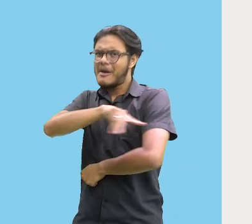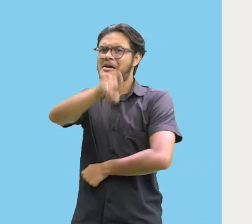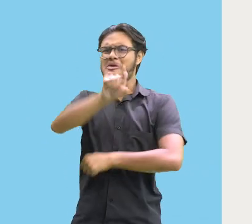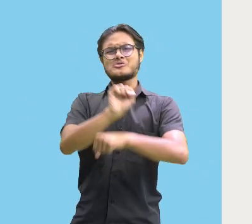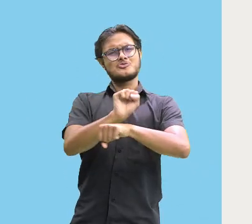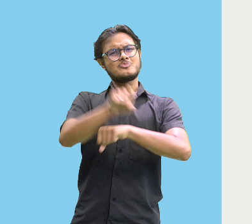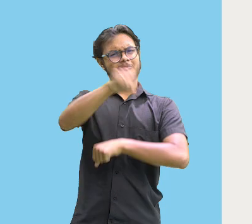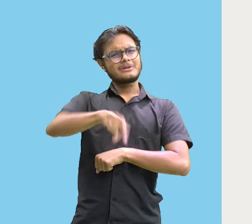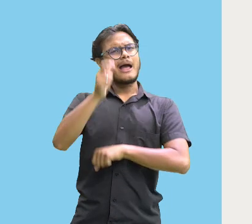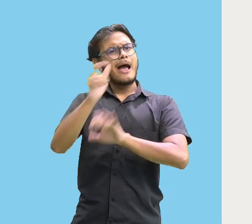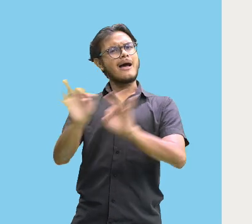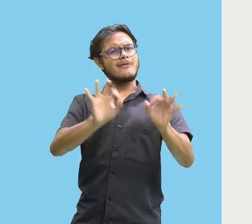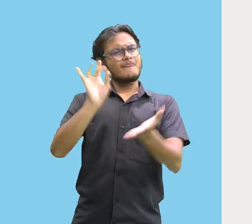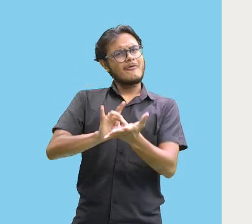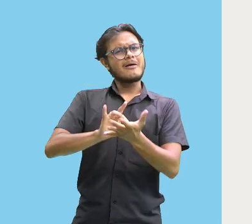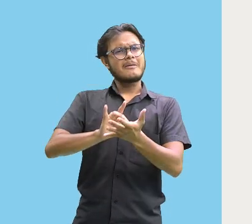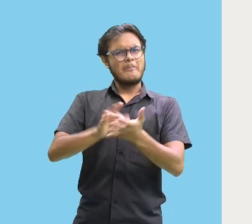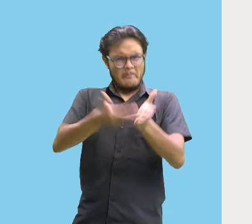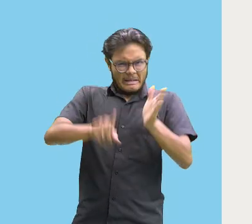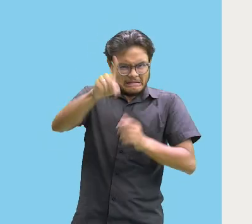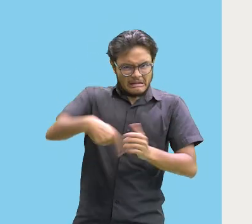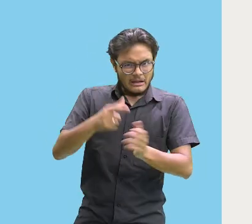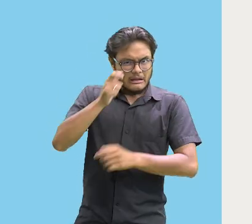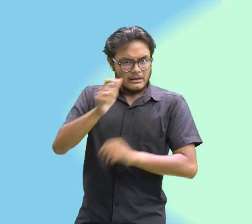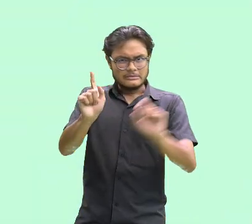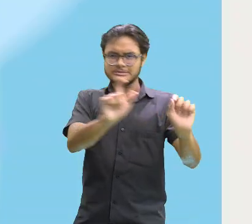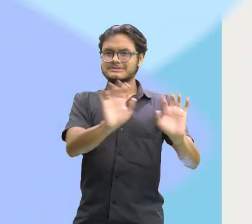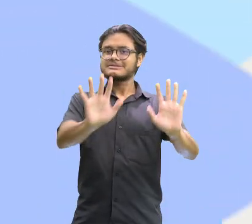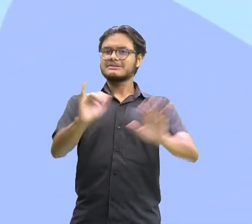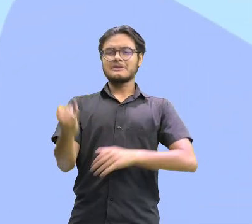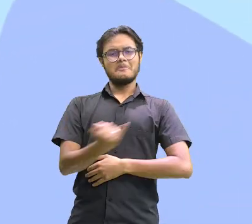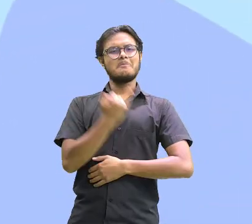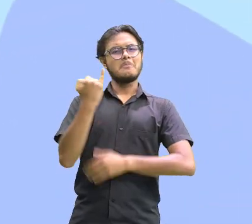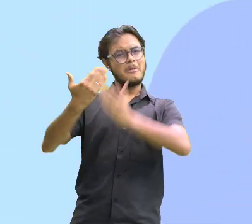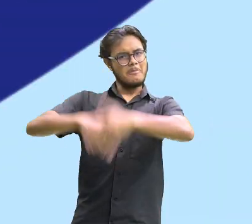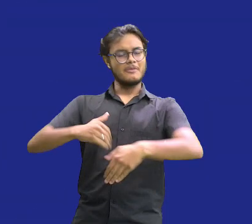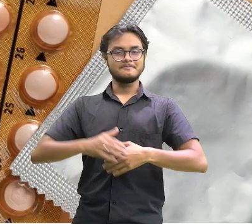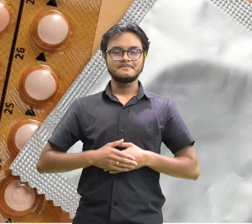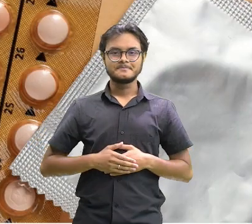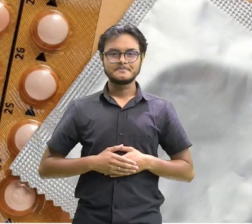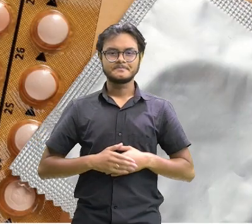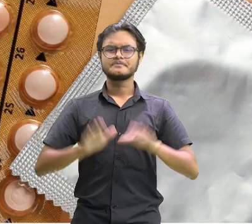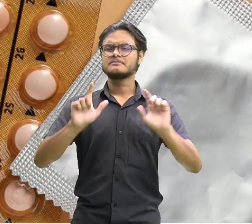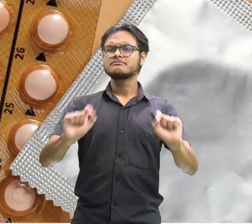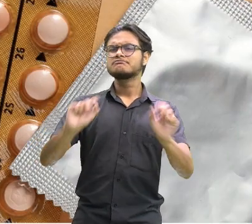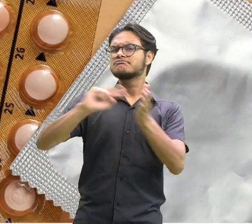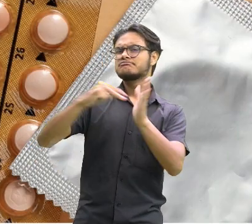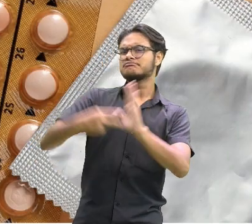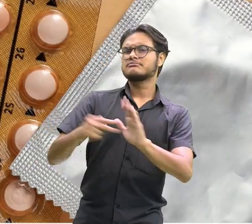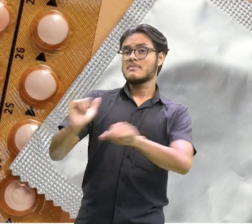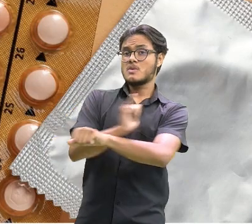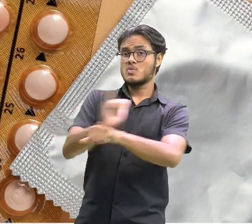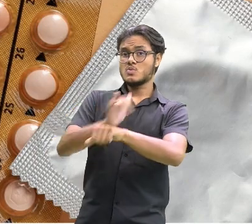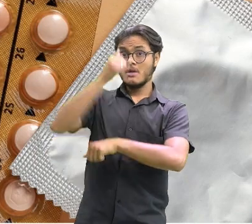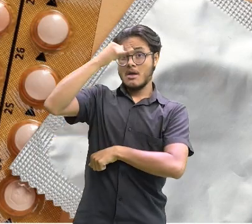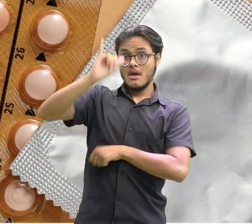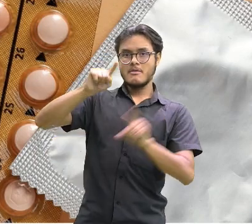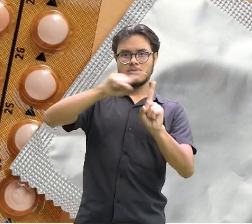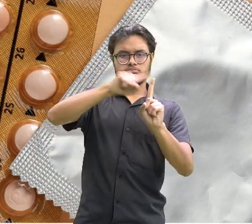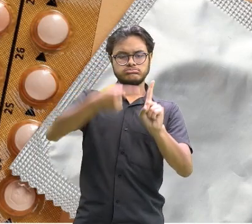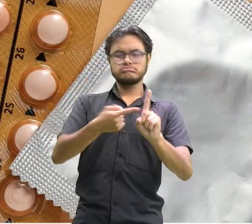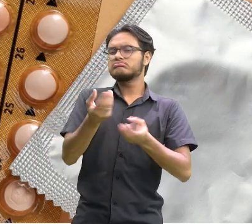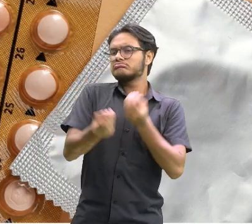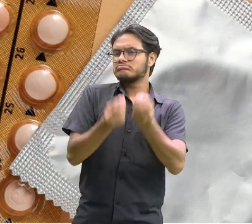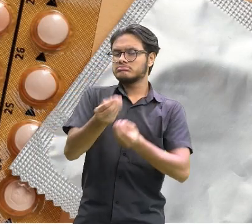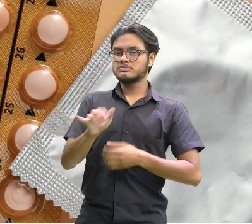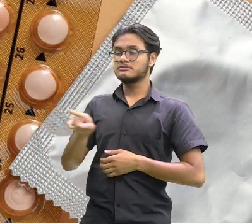Não perca essa aula, é muito importante para você aí pro CIS3. Vamos lá? O que são esses métodos contraceptivos? Gente,